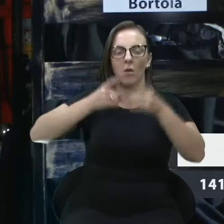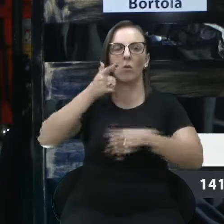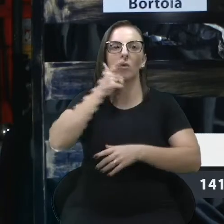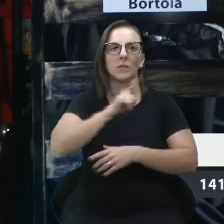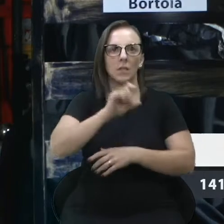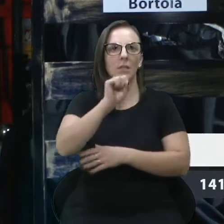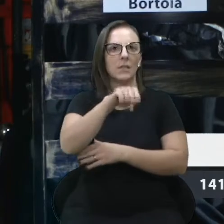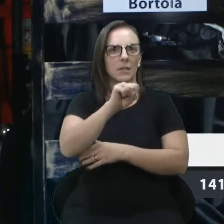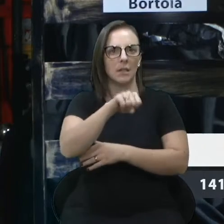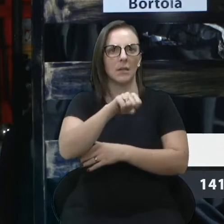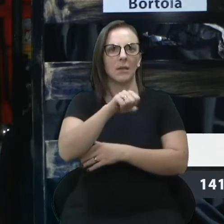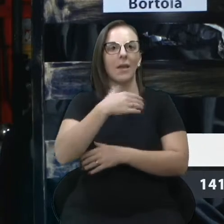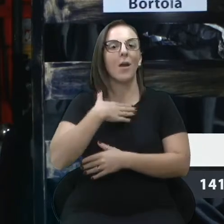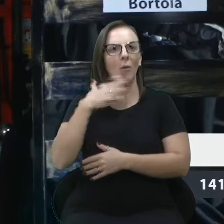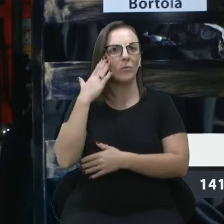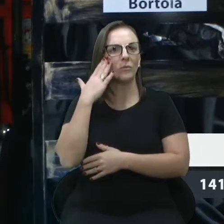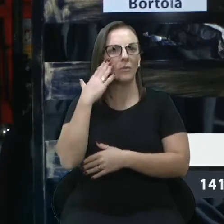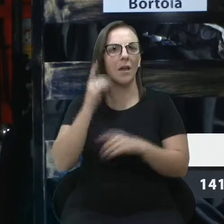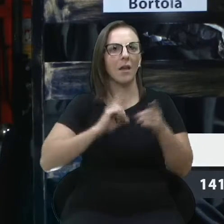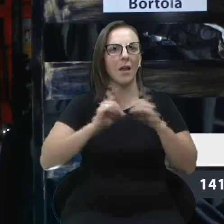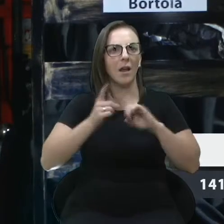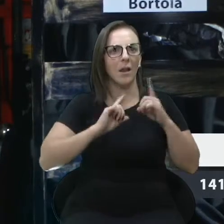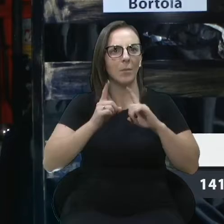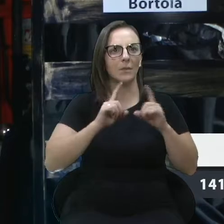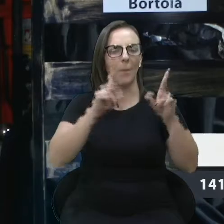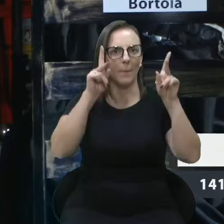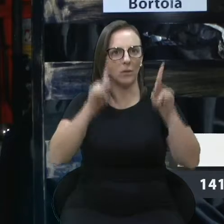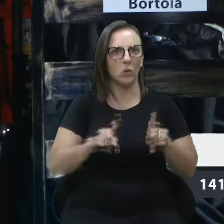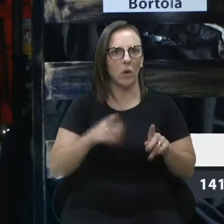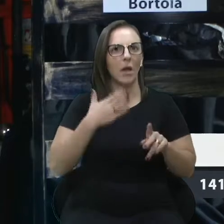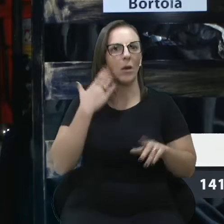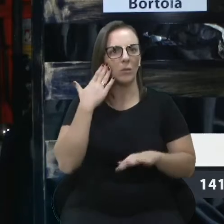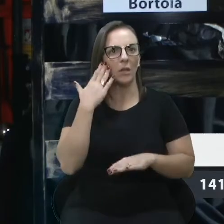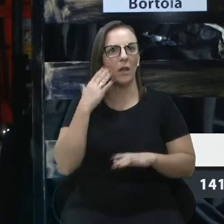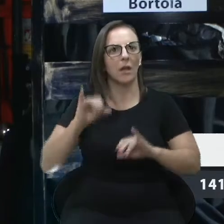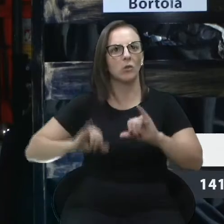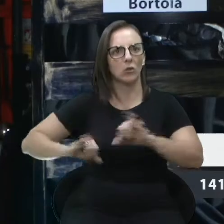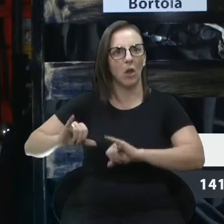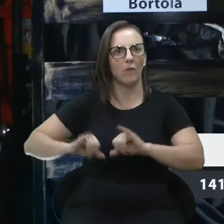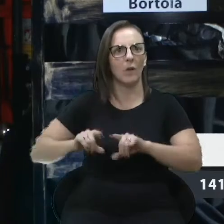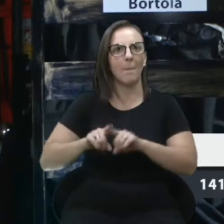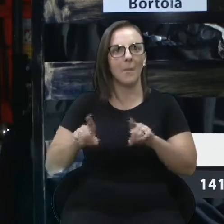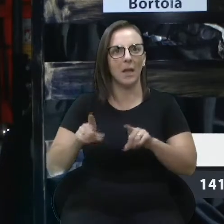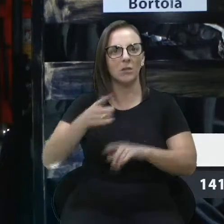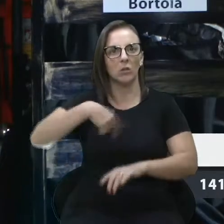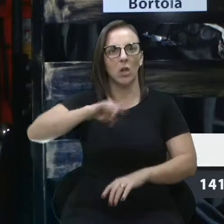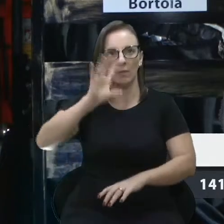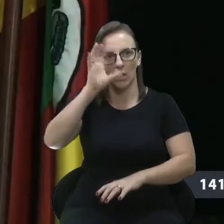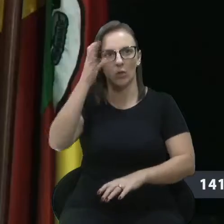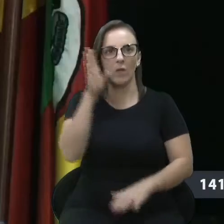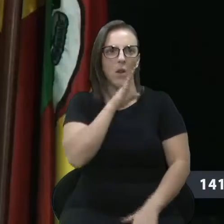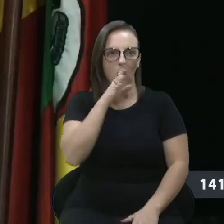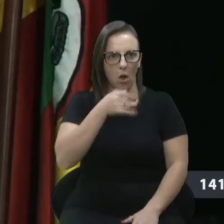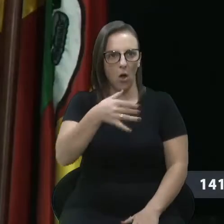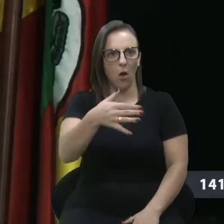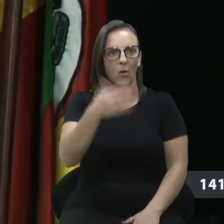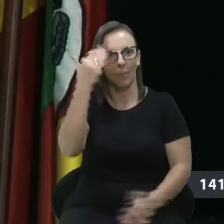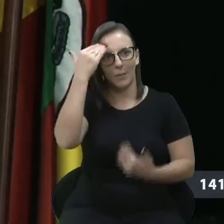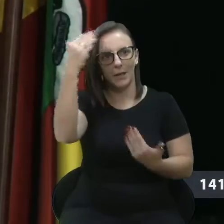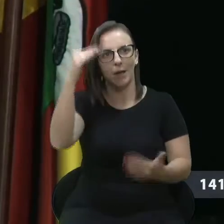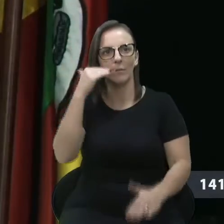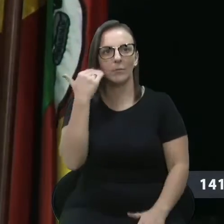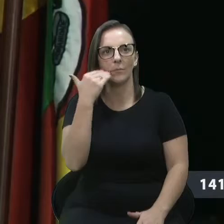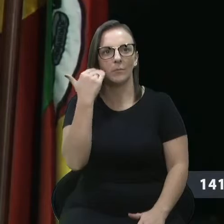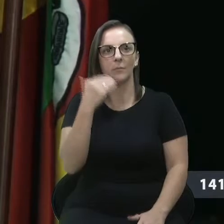entendimento. Eu sei a reclamação desse pessoal, eu sei o que eles sofrem, mas se Deus quiser nós vamos resolver o quanto antes. Obrigado, vereador Marcon. Obrigado,